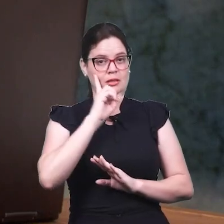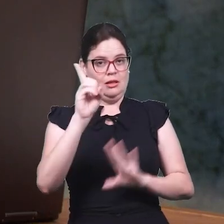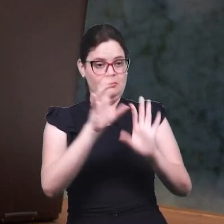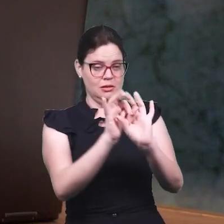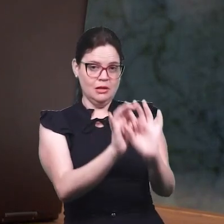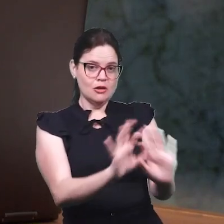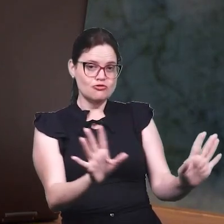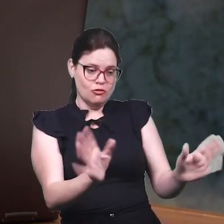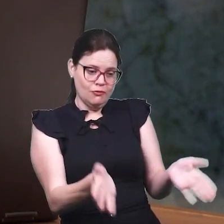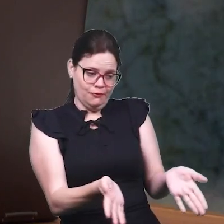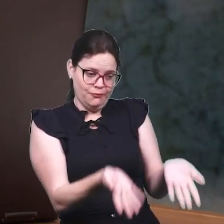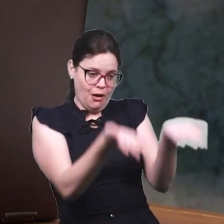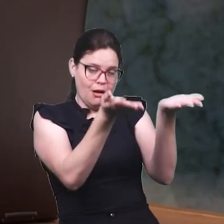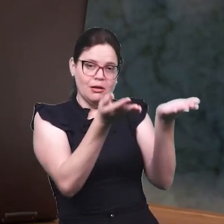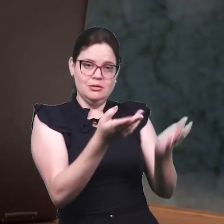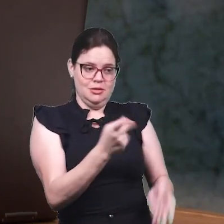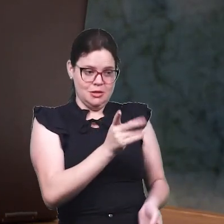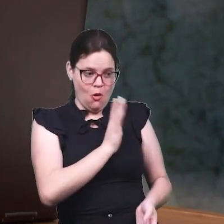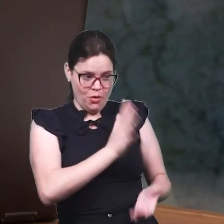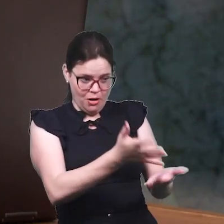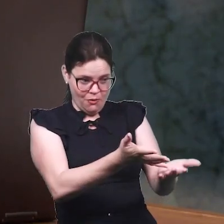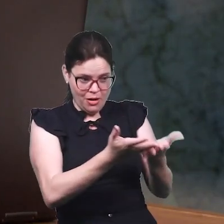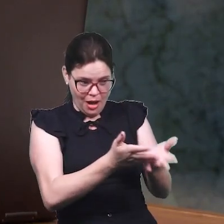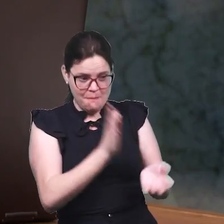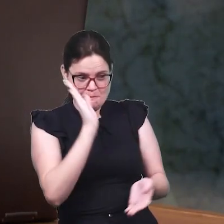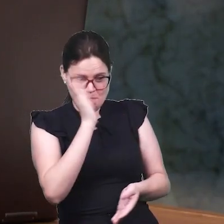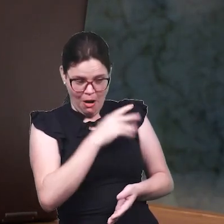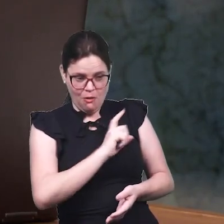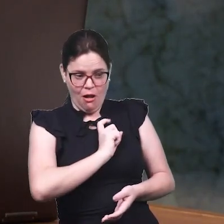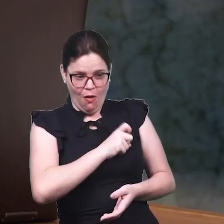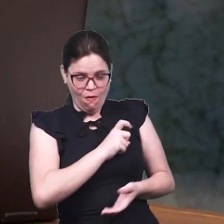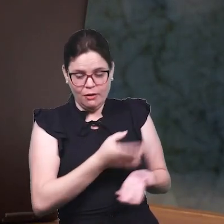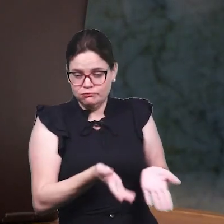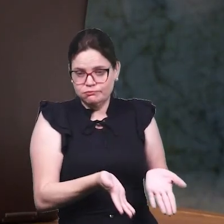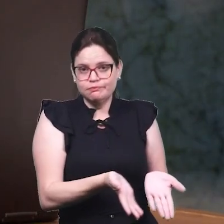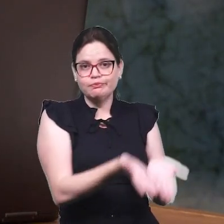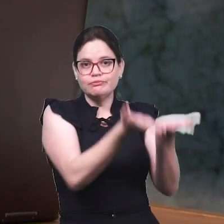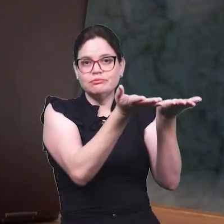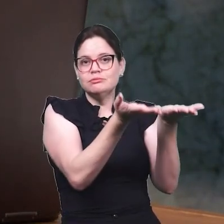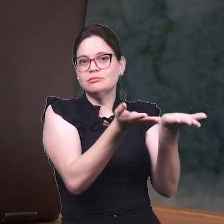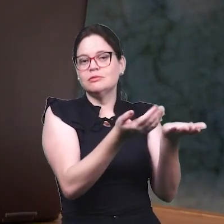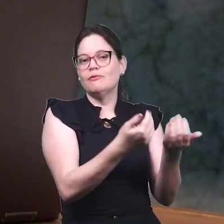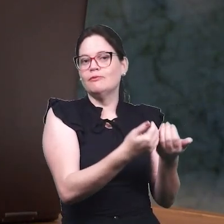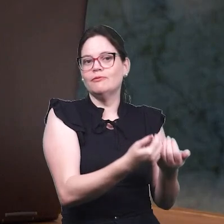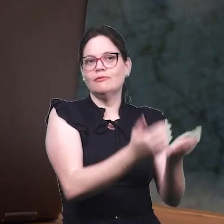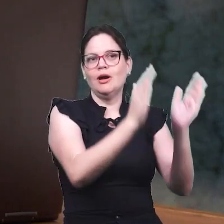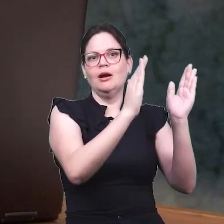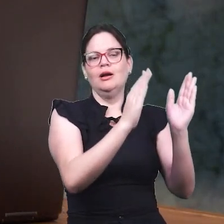Deus os entregou às concupiscências de seus corações, à imundícia, para